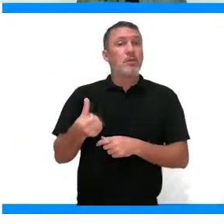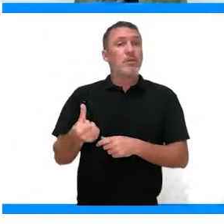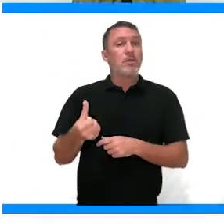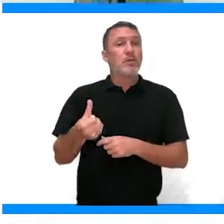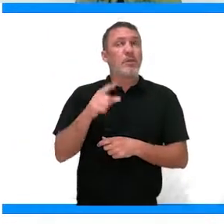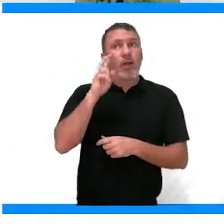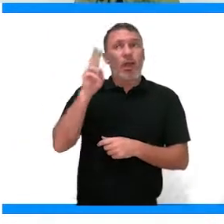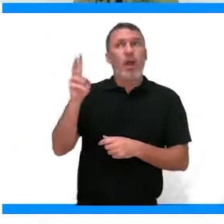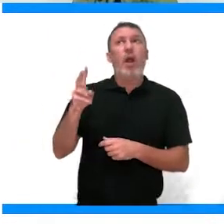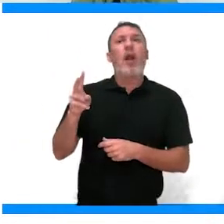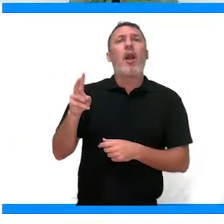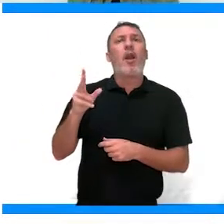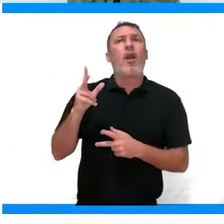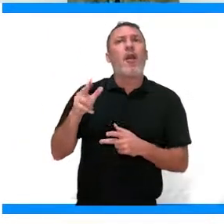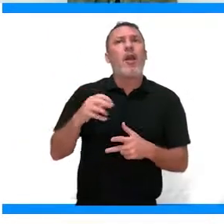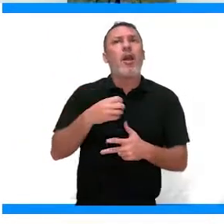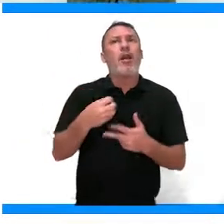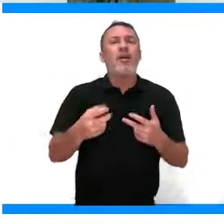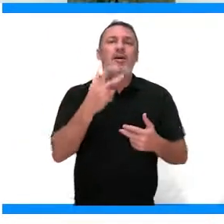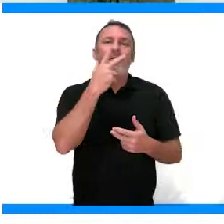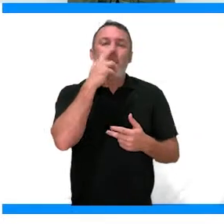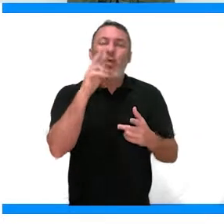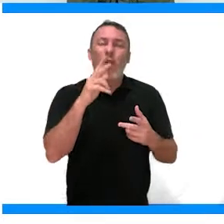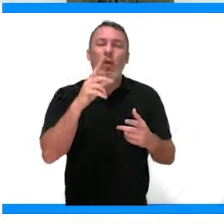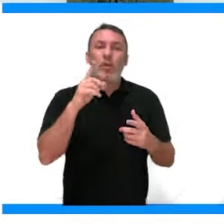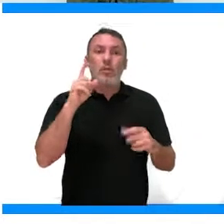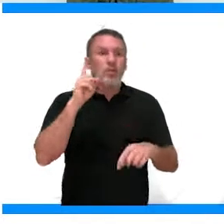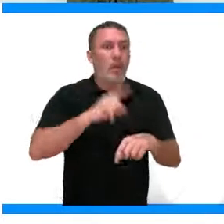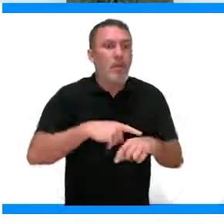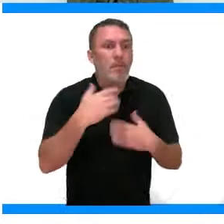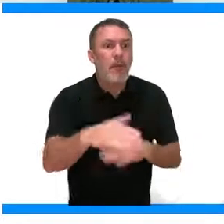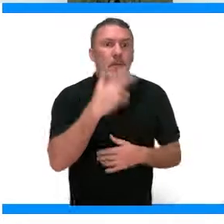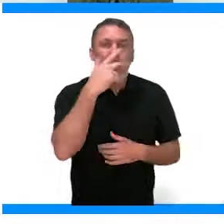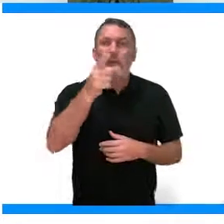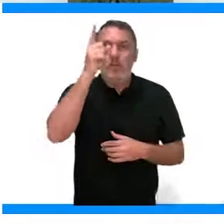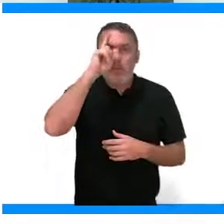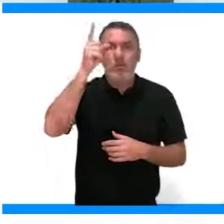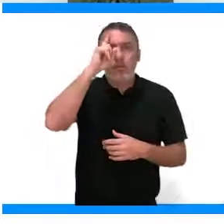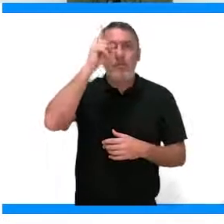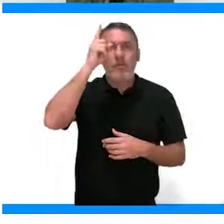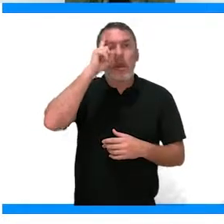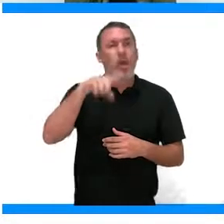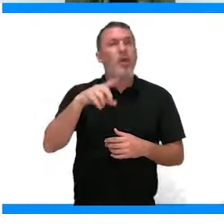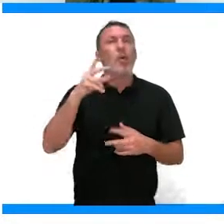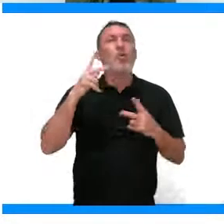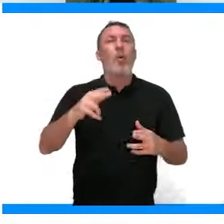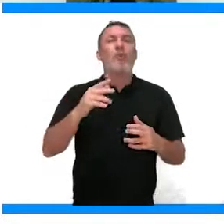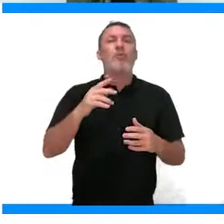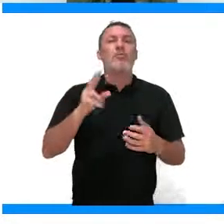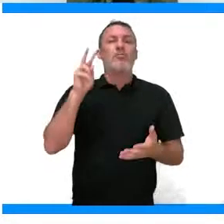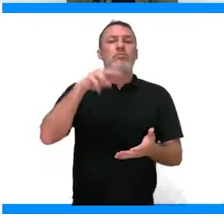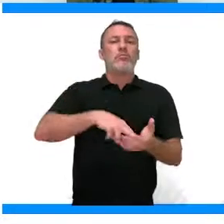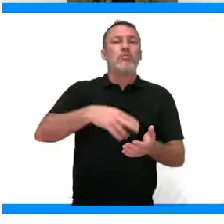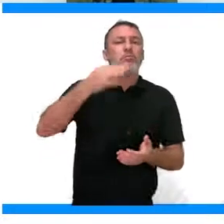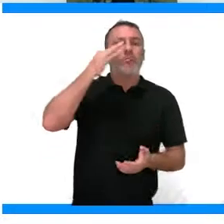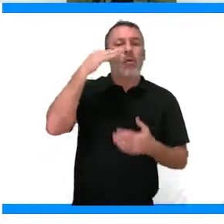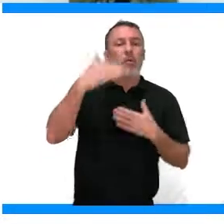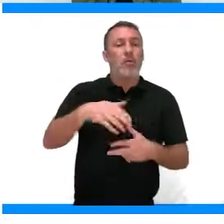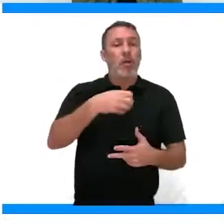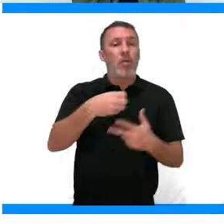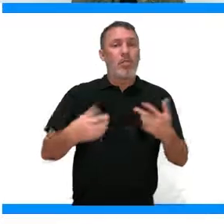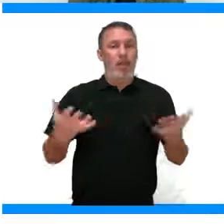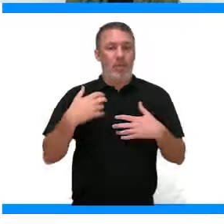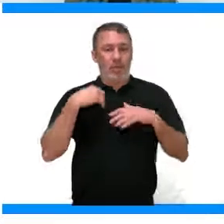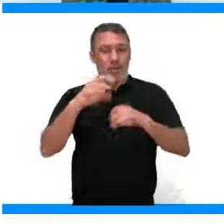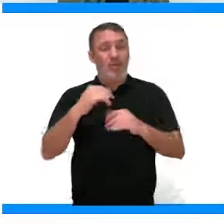ver como cai. É como se você estivesse todo dia no dia 28 de novembro de 2021, que é o